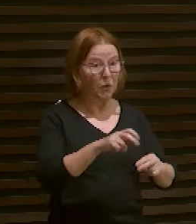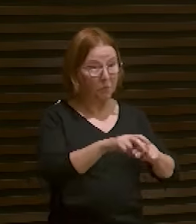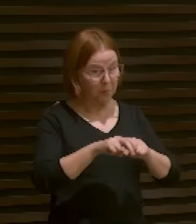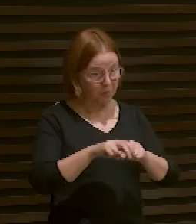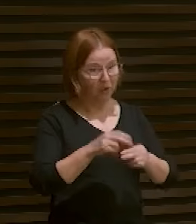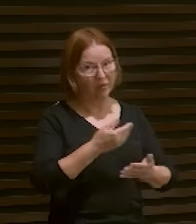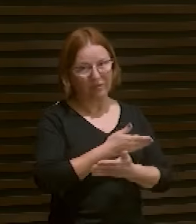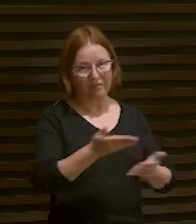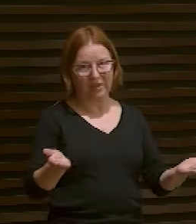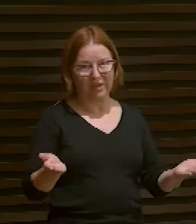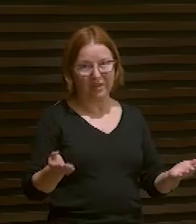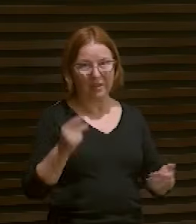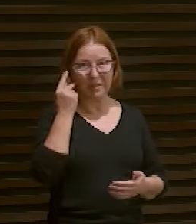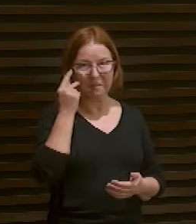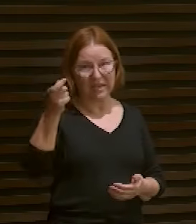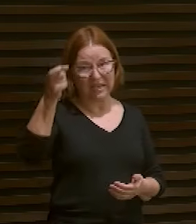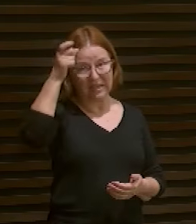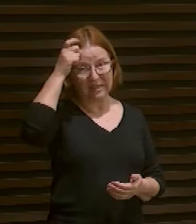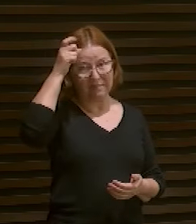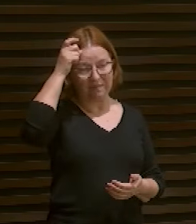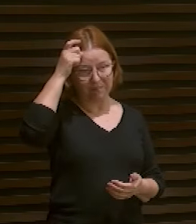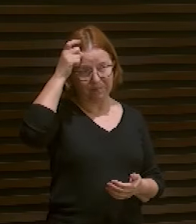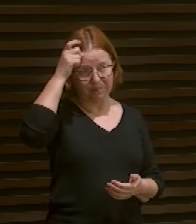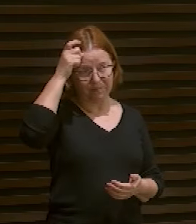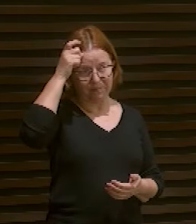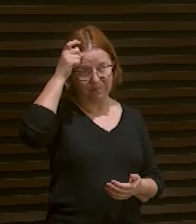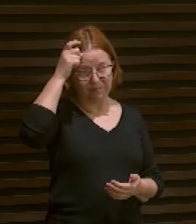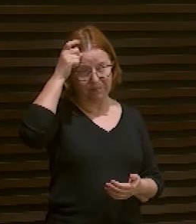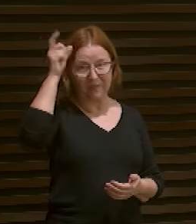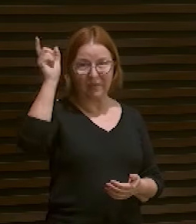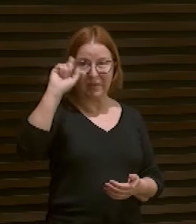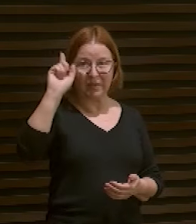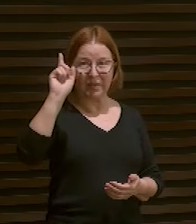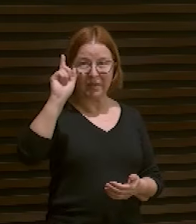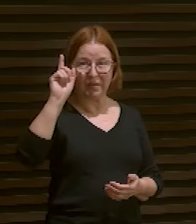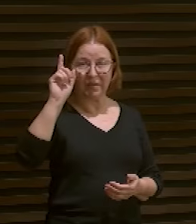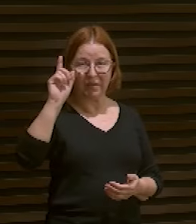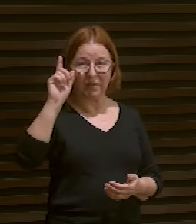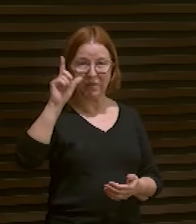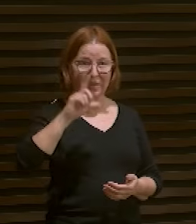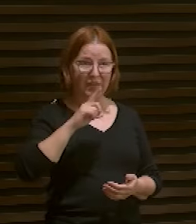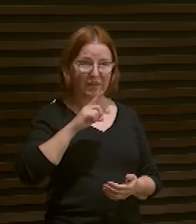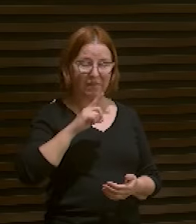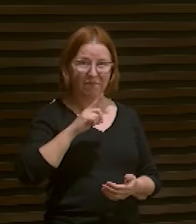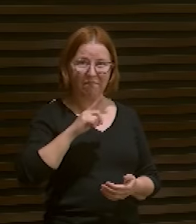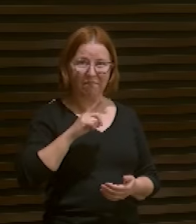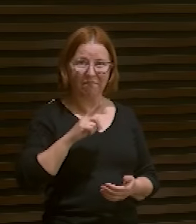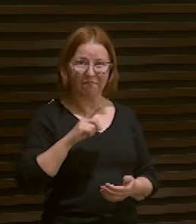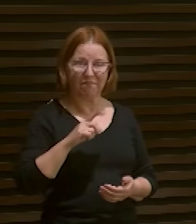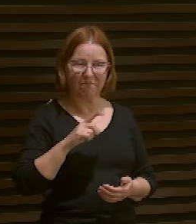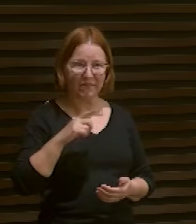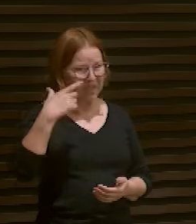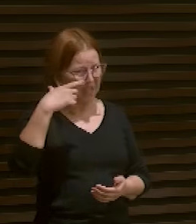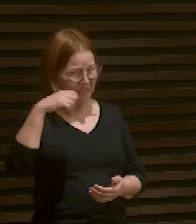Cristo, para que Satanás não alcance vantagem sobre nós, pois